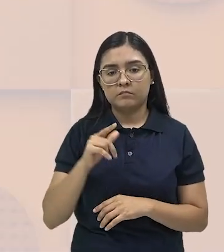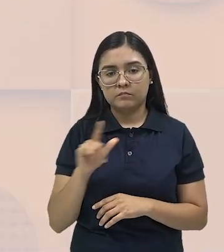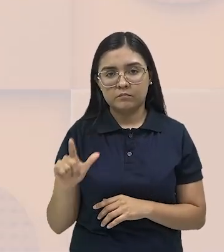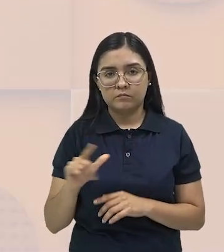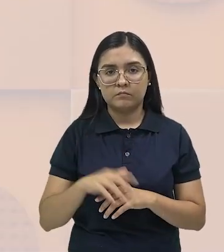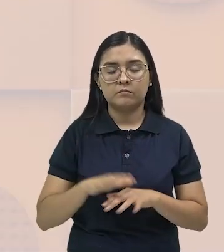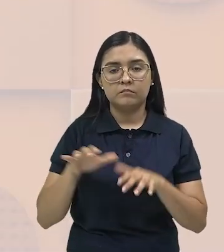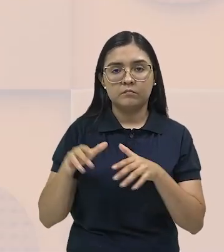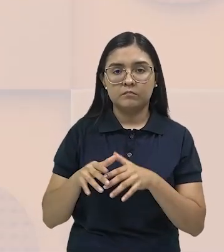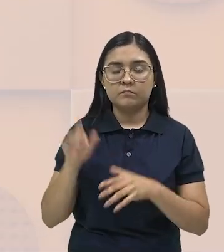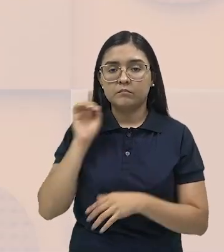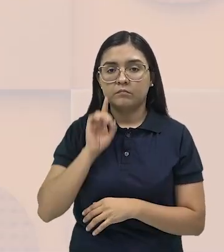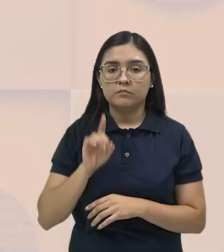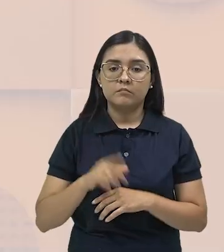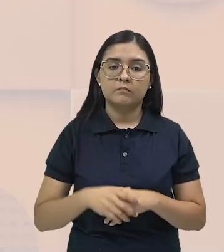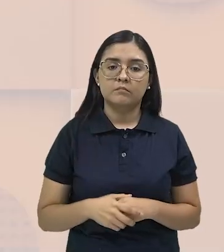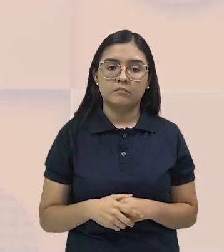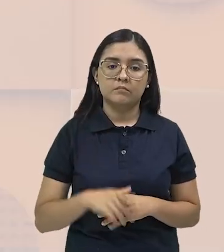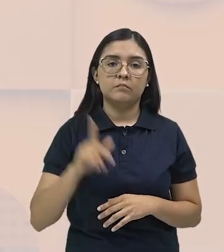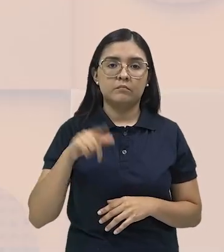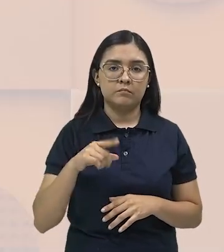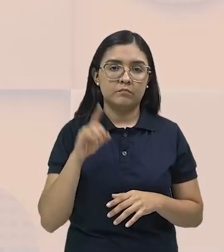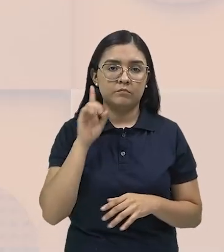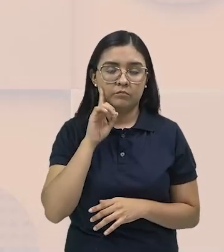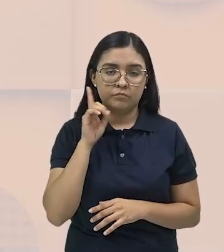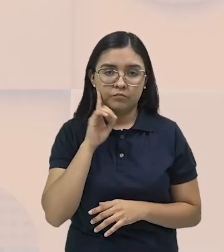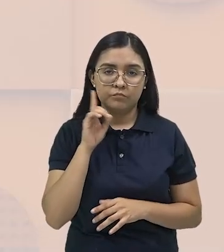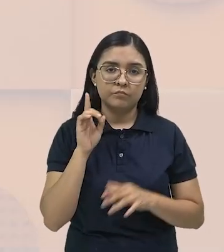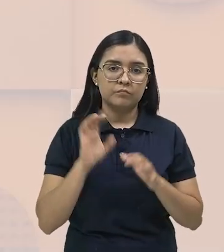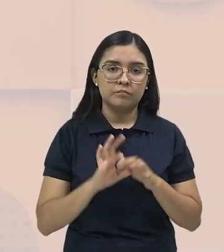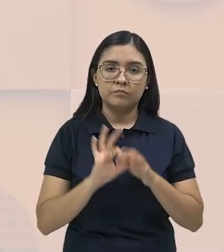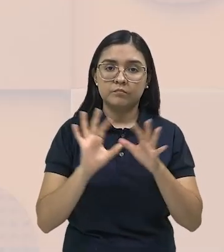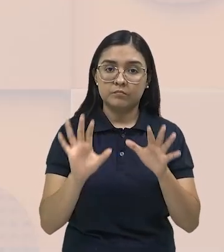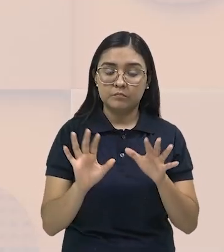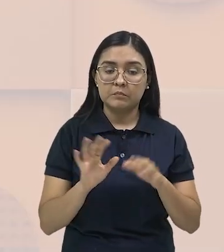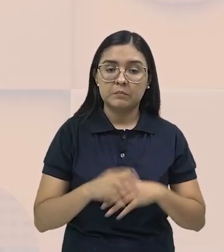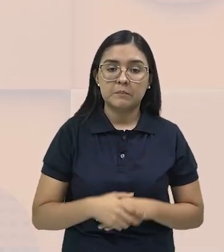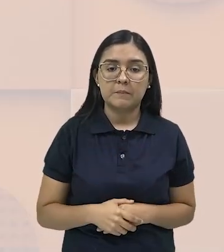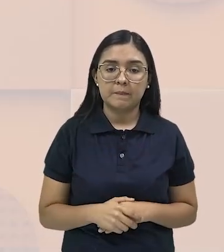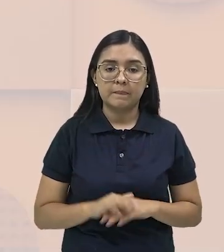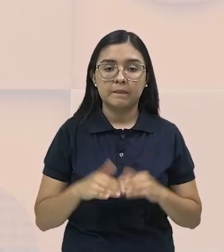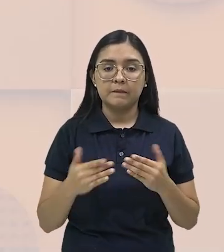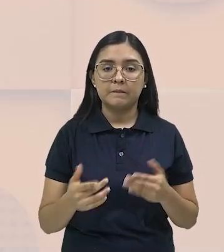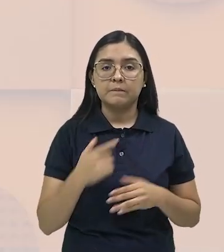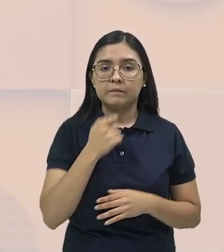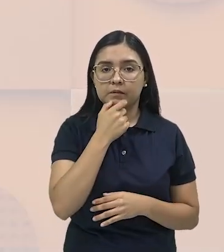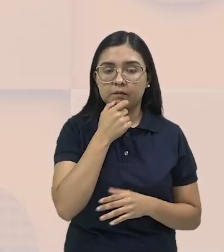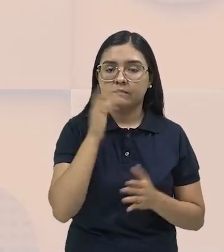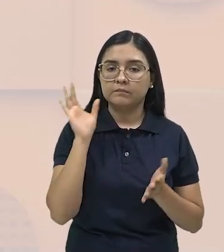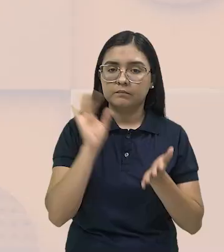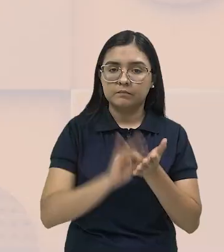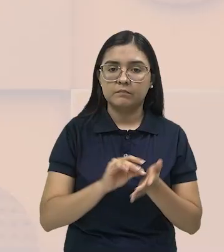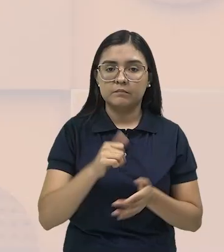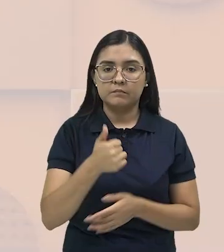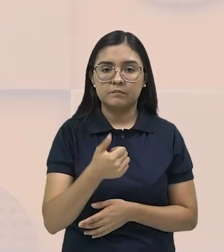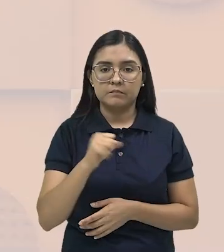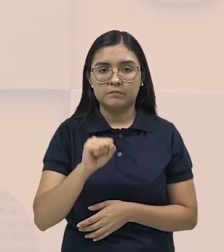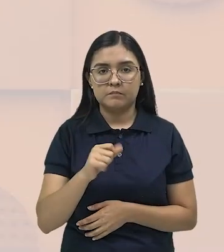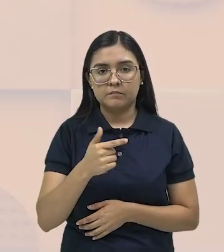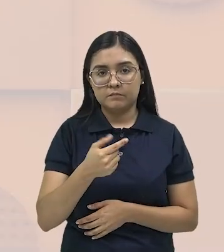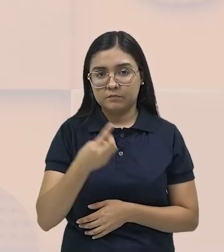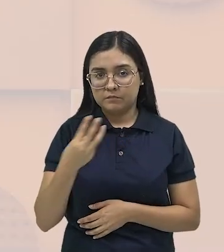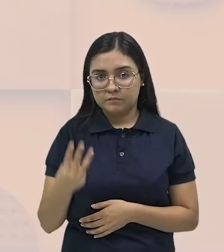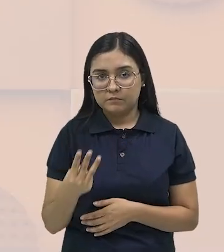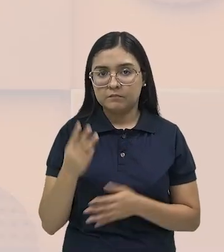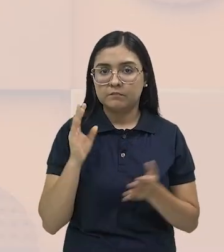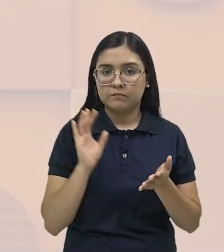norte-americanos eles consideram o Dia da Independência. Contudo, a Inglaterra só vai reconhecer em